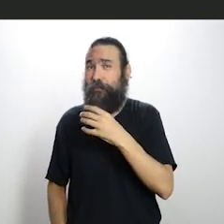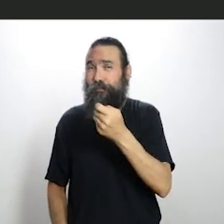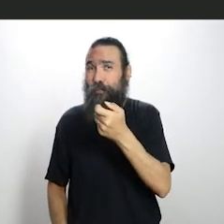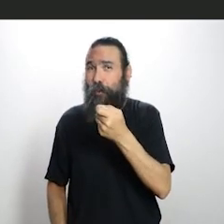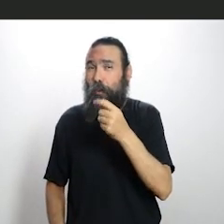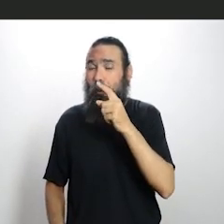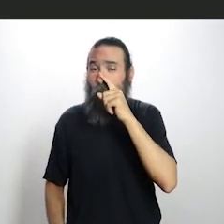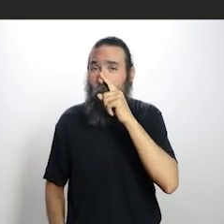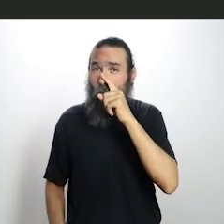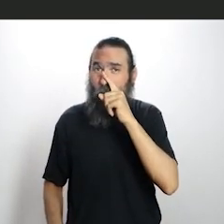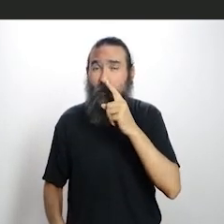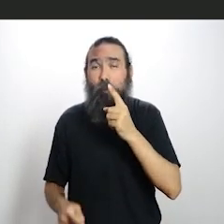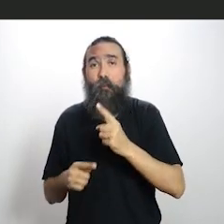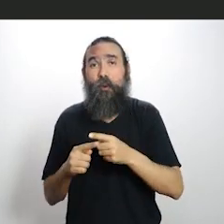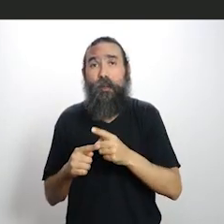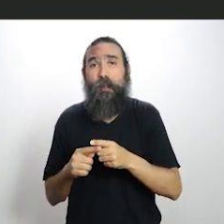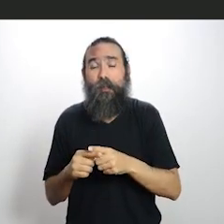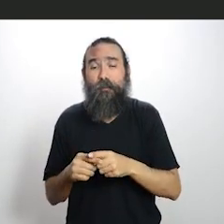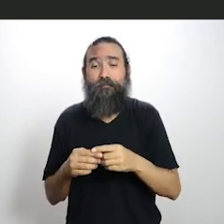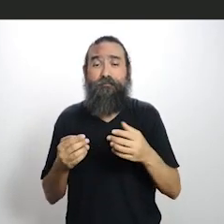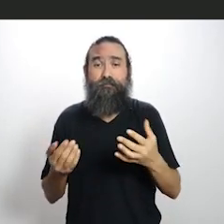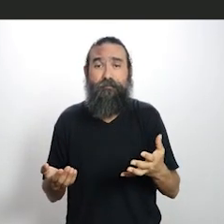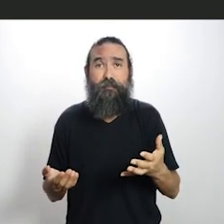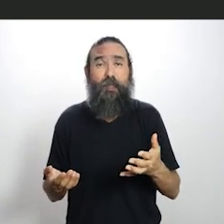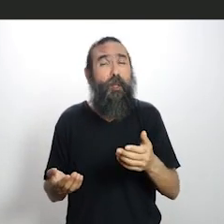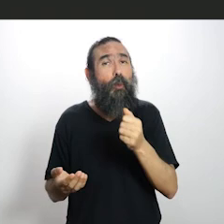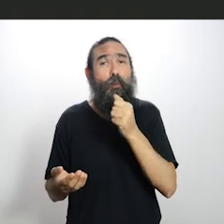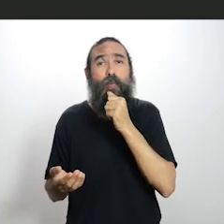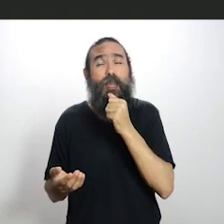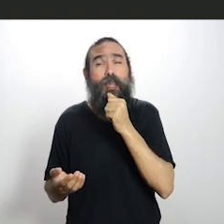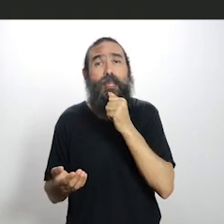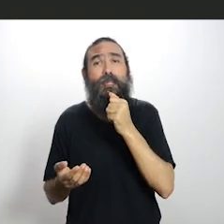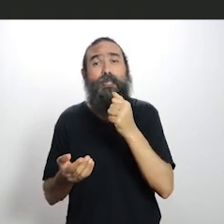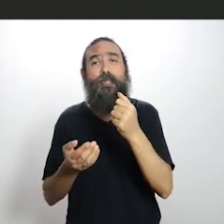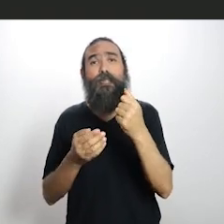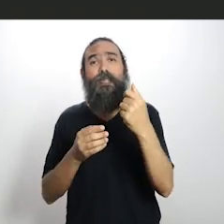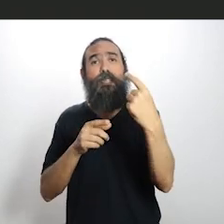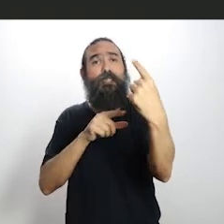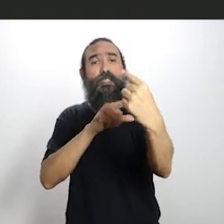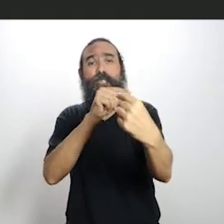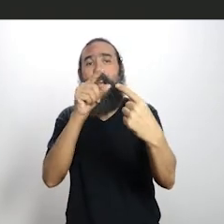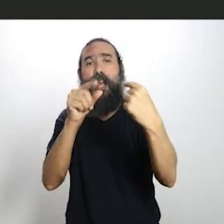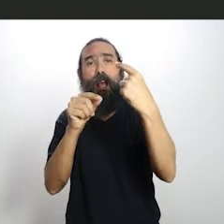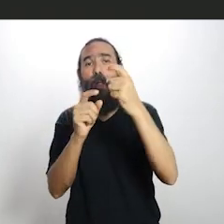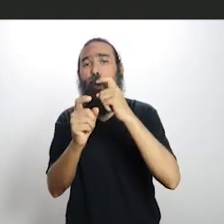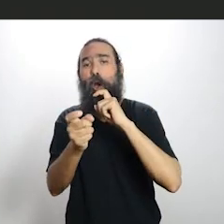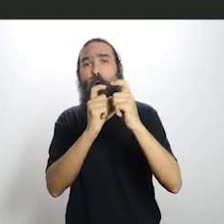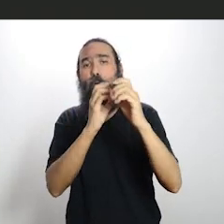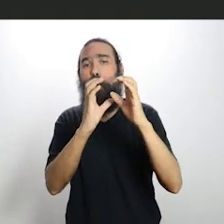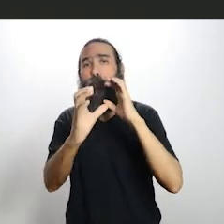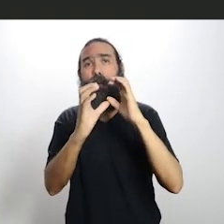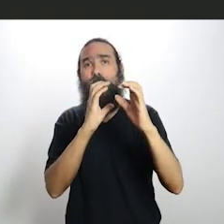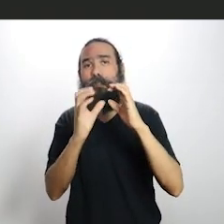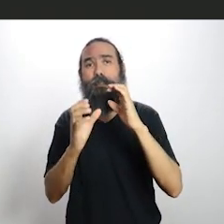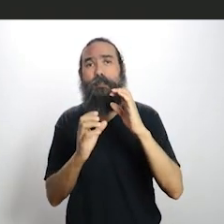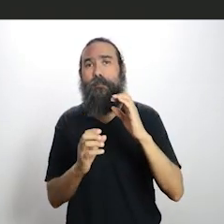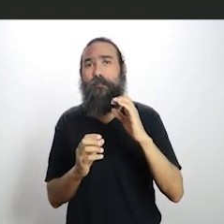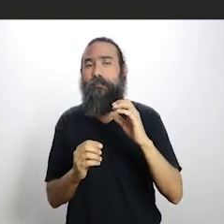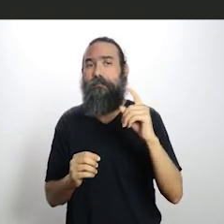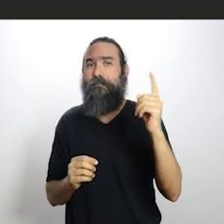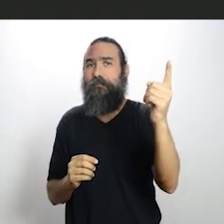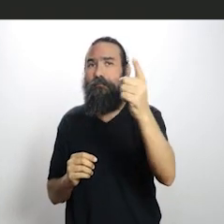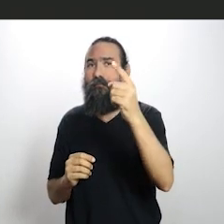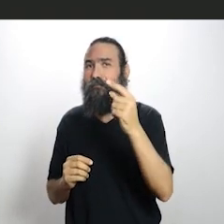né e eu acho que a gente está na ponta sempre tivemos na rua enfrentando a coronhada da polícia a